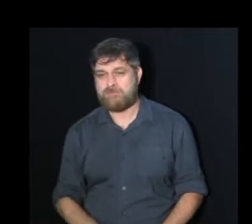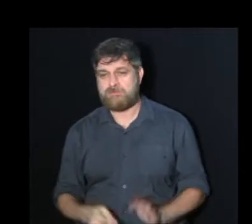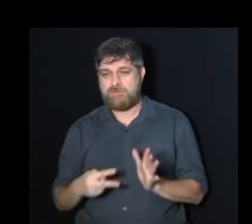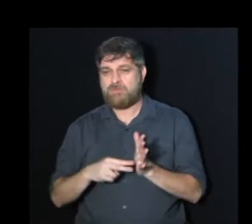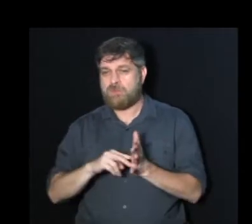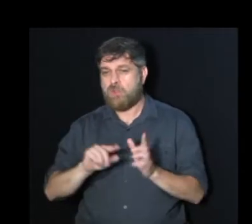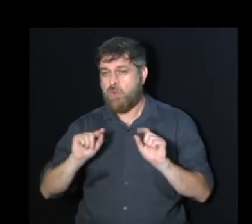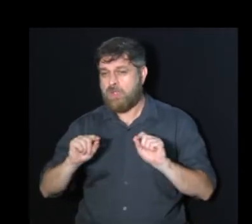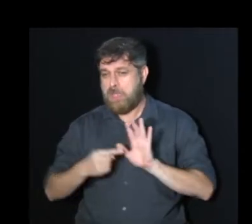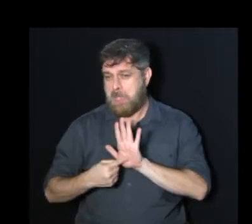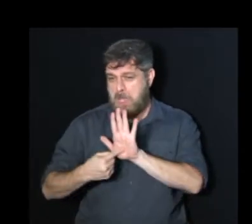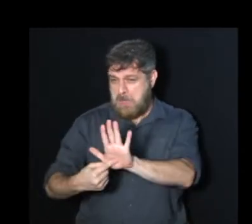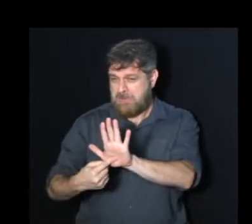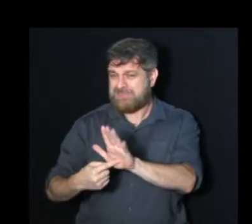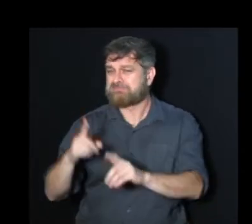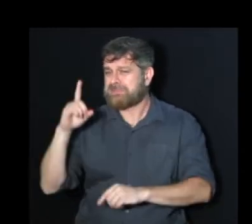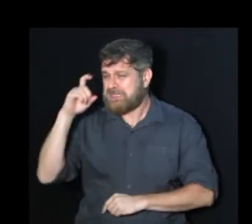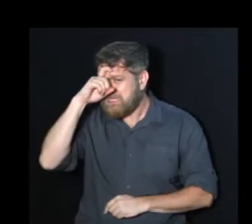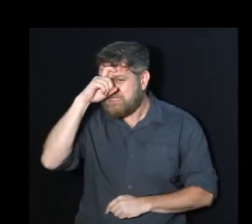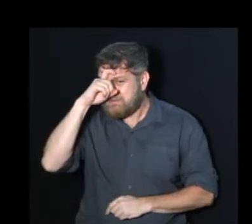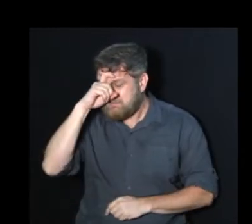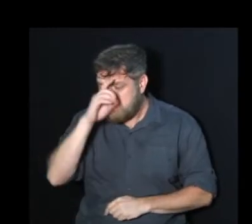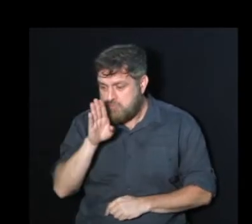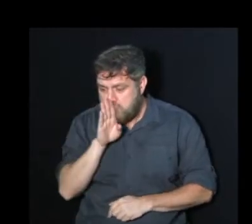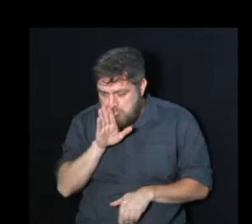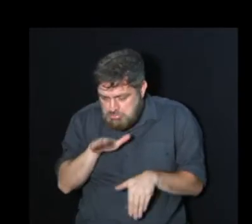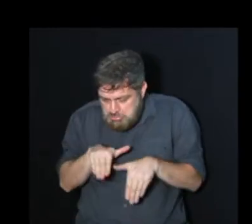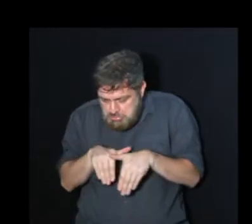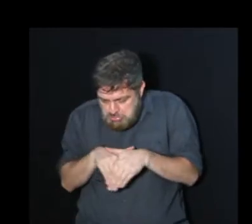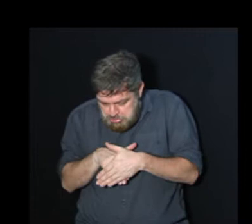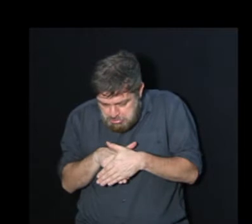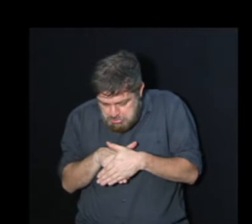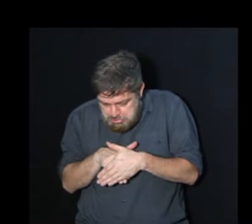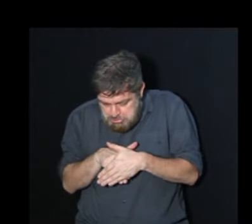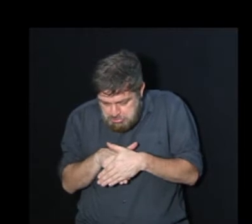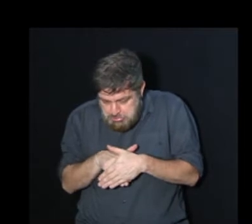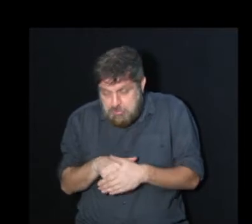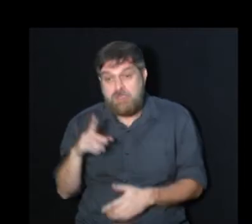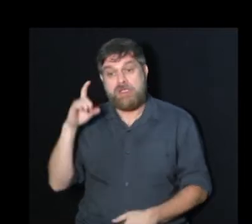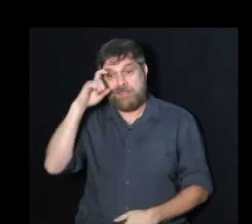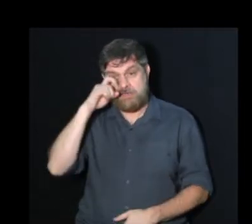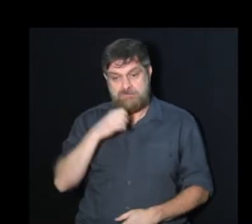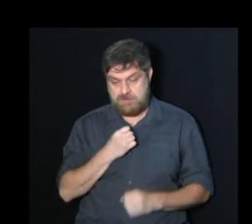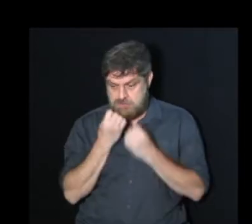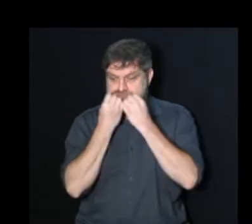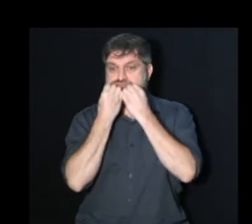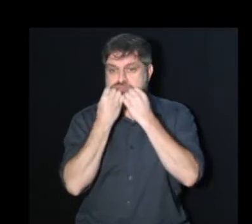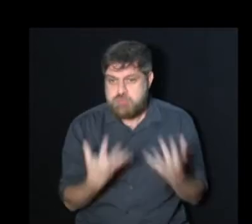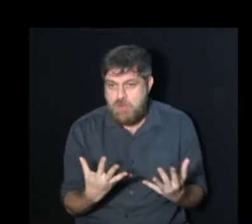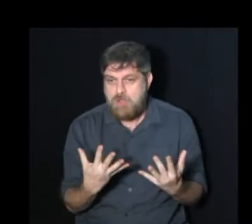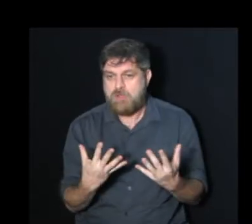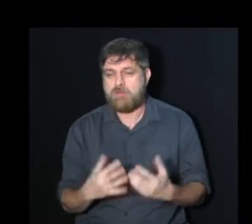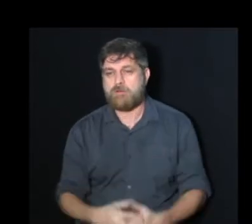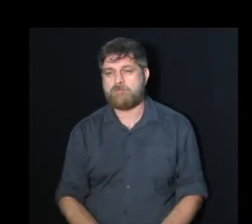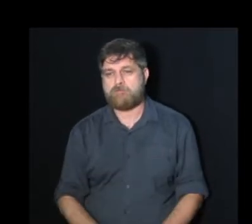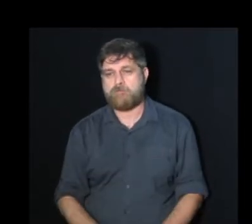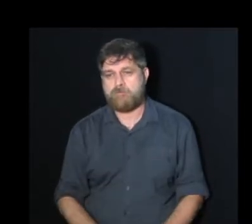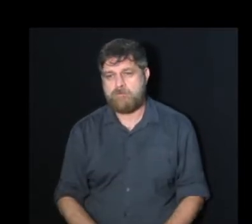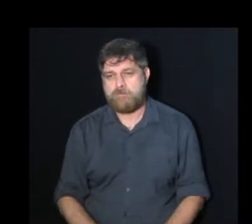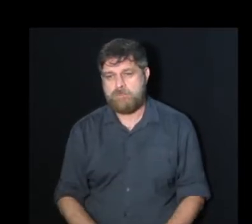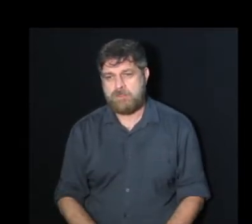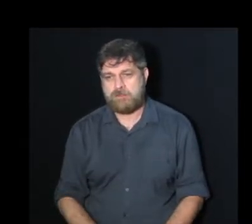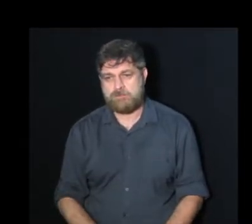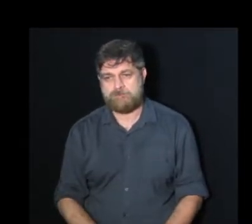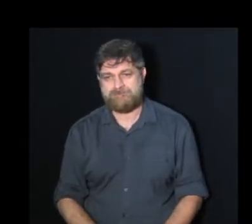só revela como é difícil quebrar o silêncio, né, Ana Carolina? E aí, muitas